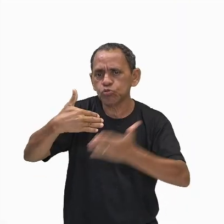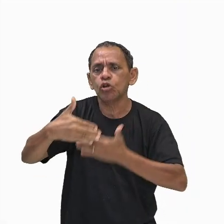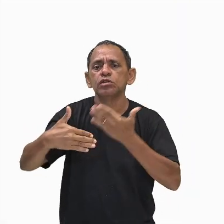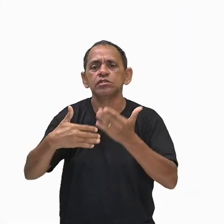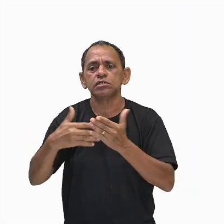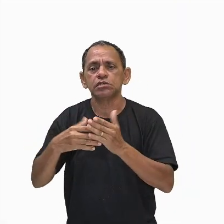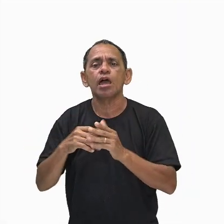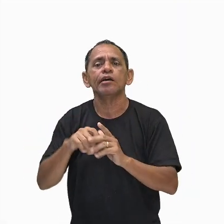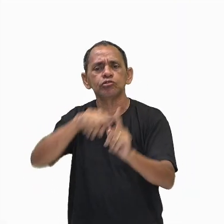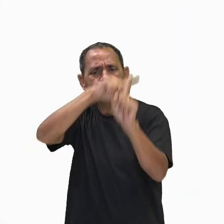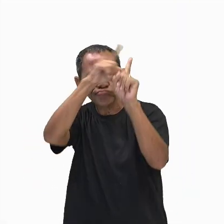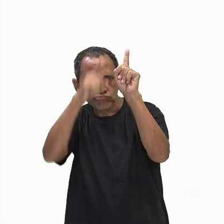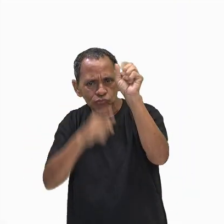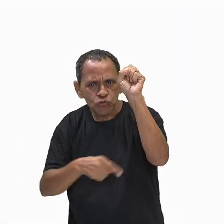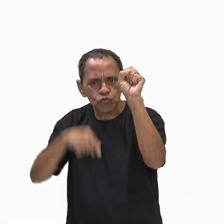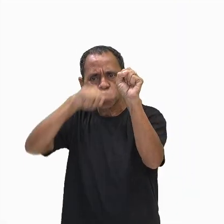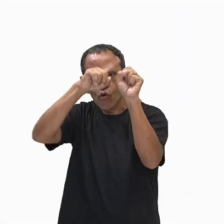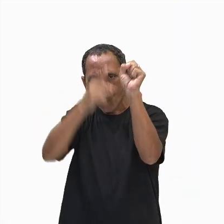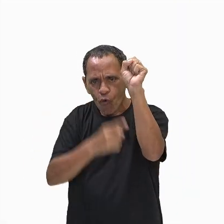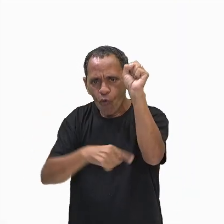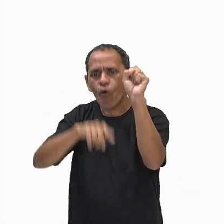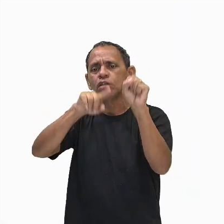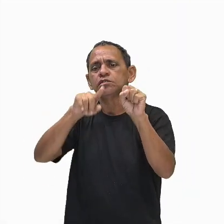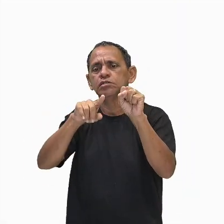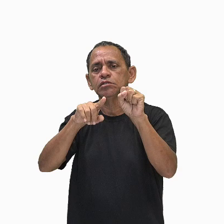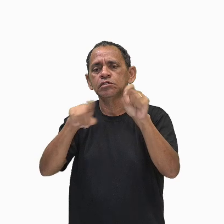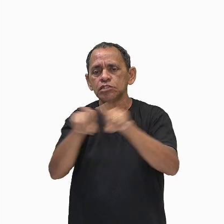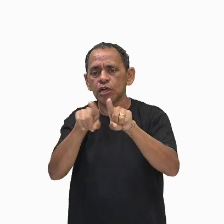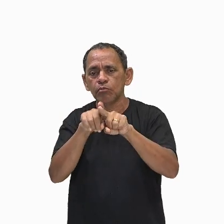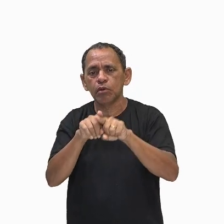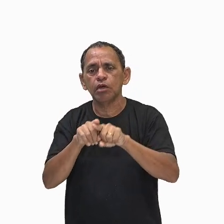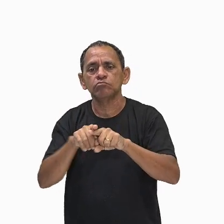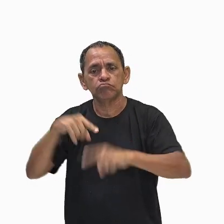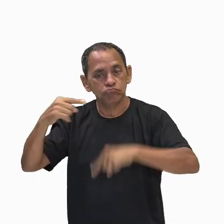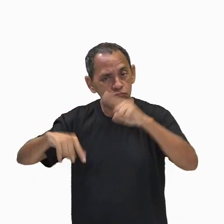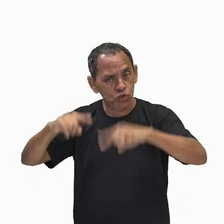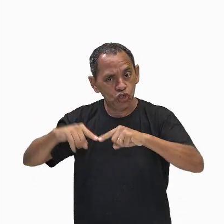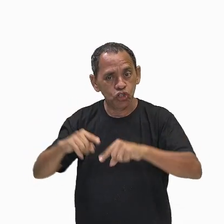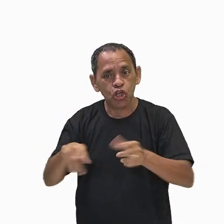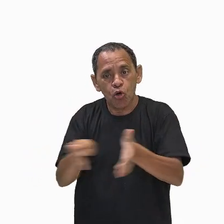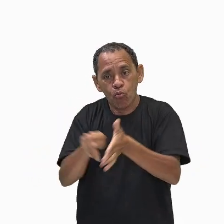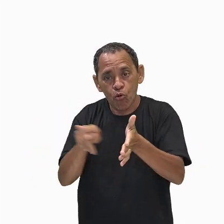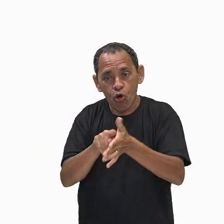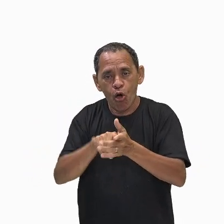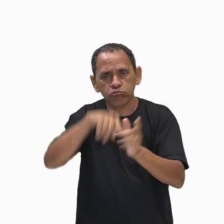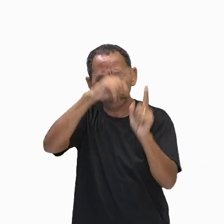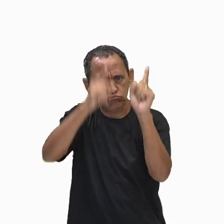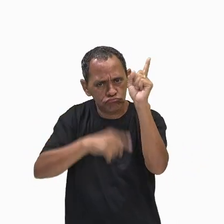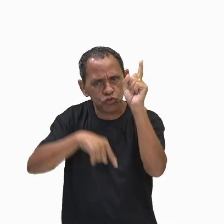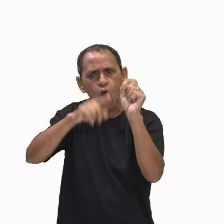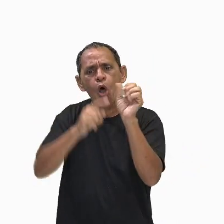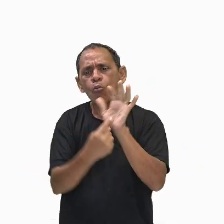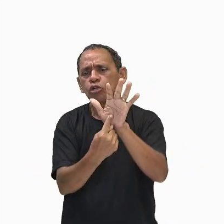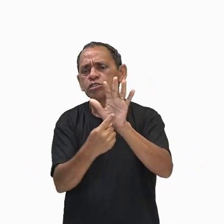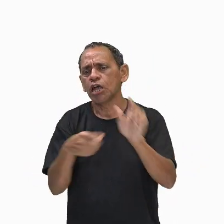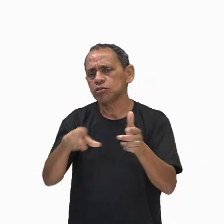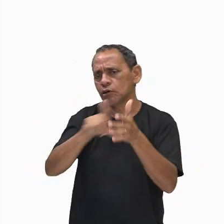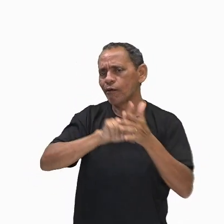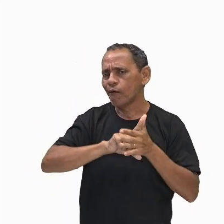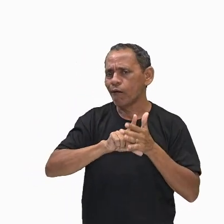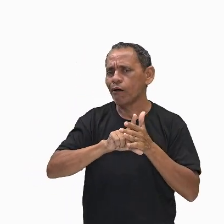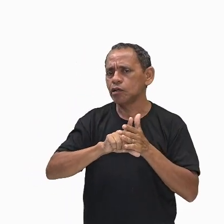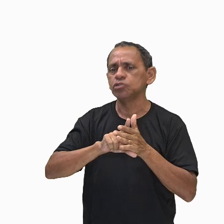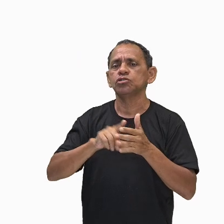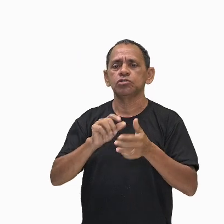Vamos relembrar aí, os produtos da fotossíntese, como foram mostrados na equação anterior, a equação reduzida da